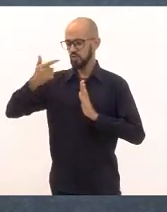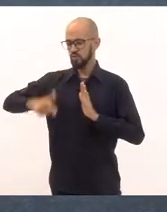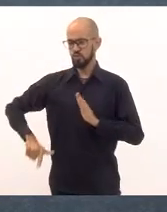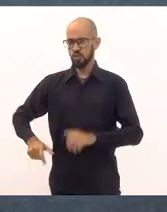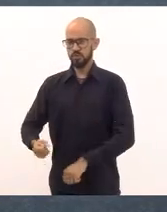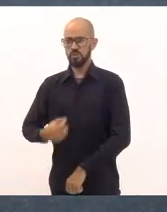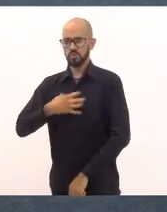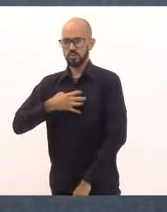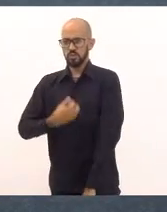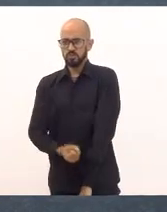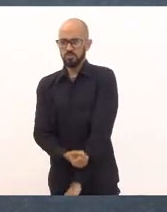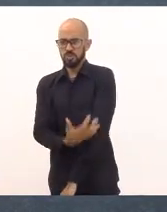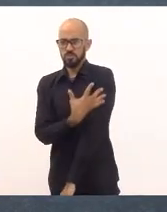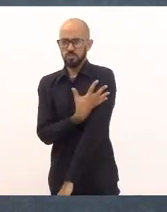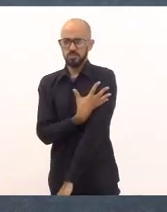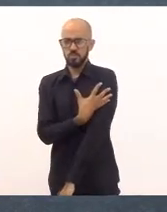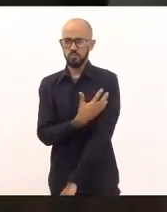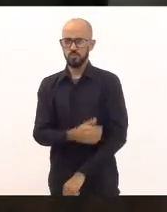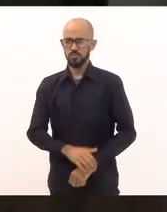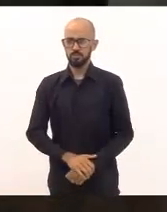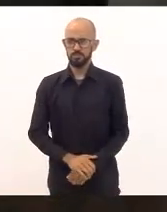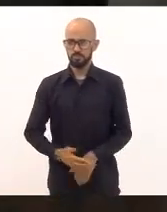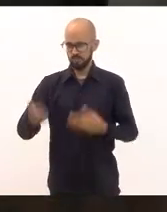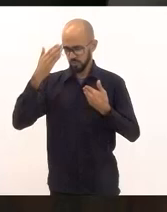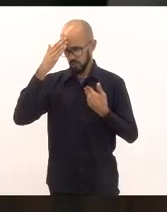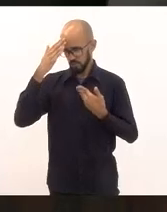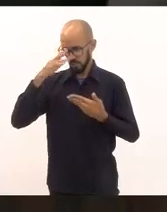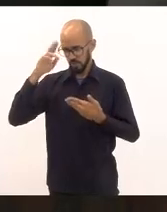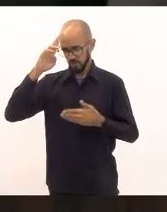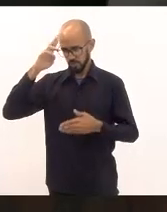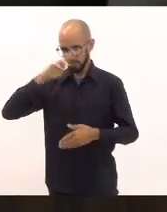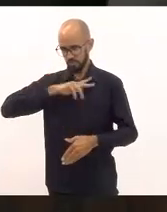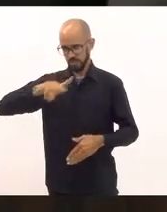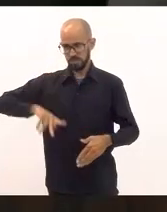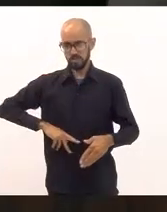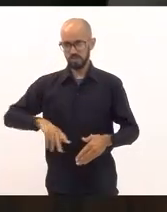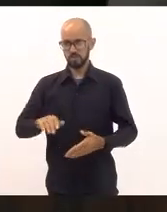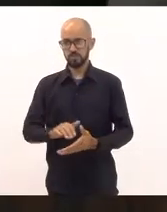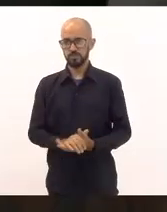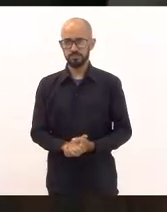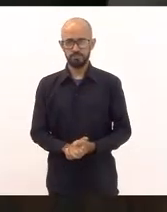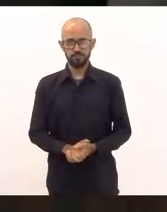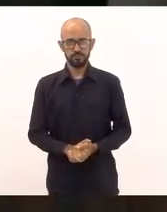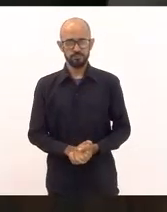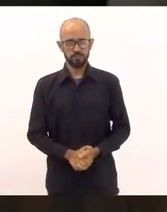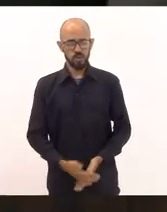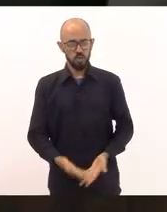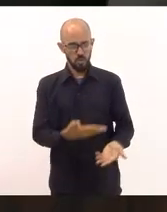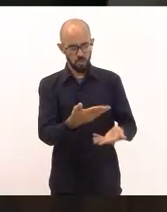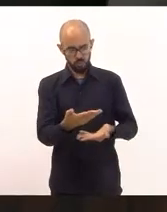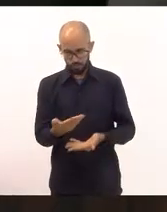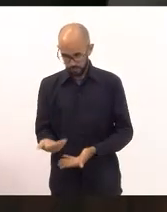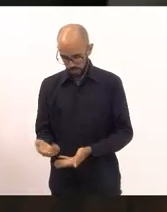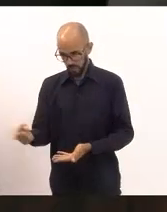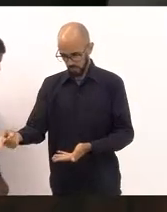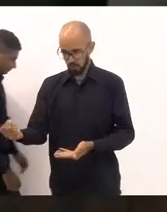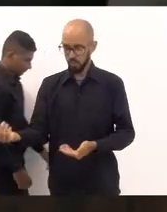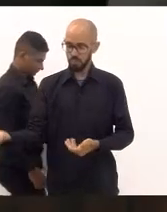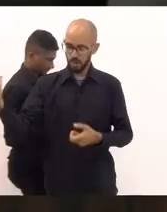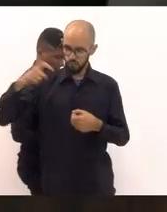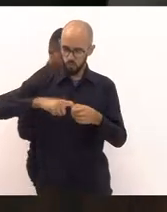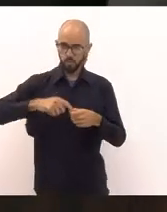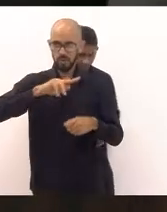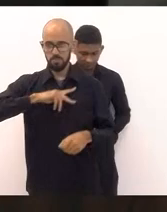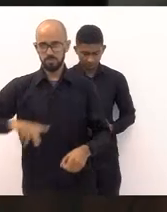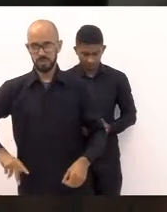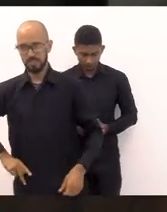ser presidido por Vossa Excelência. Obrigado. Muito obrigado, senhor presidente. Convido a Vossa Excelência a reassumir o papel